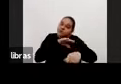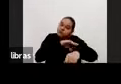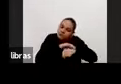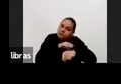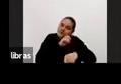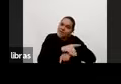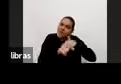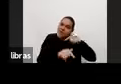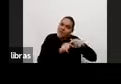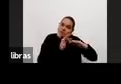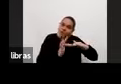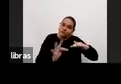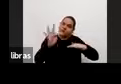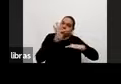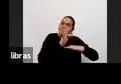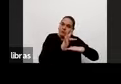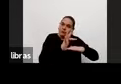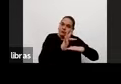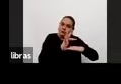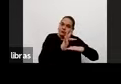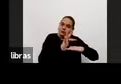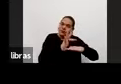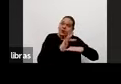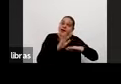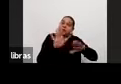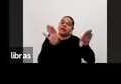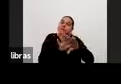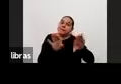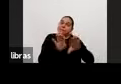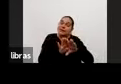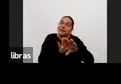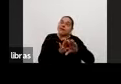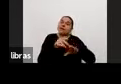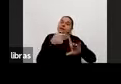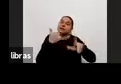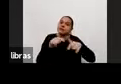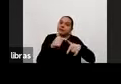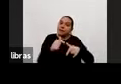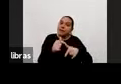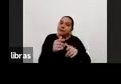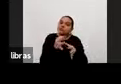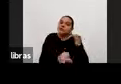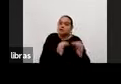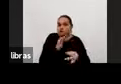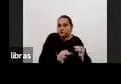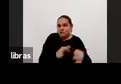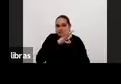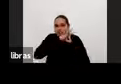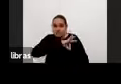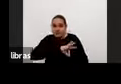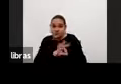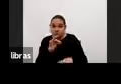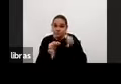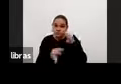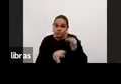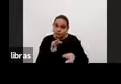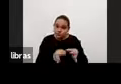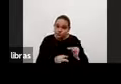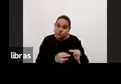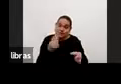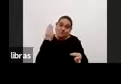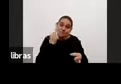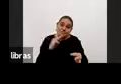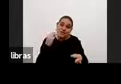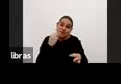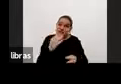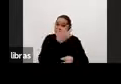se não o emprego formal, o trabalho bem remunerado, condignamente remunerado, para milhões de